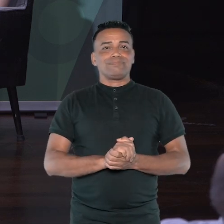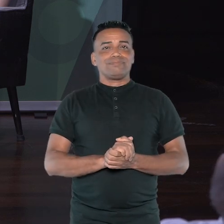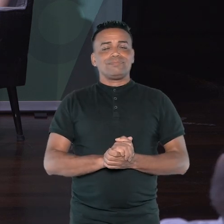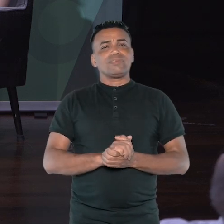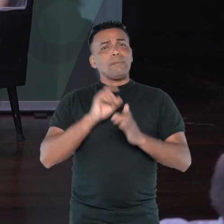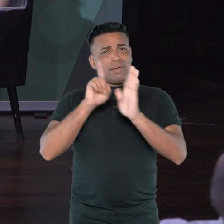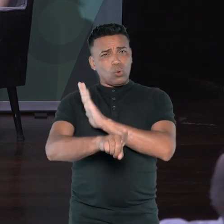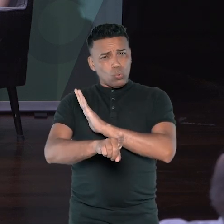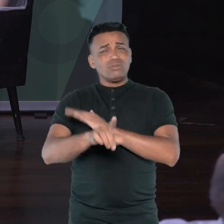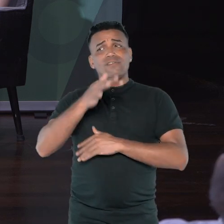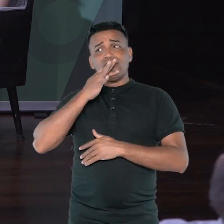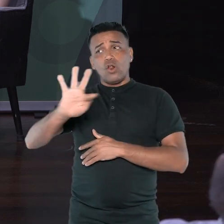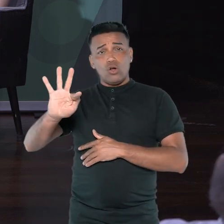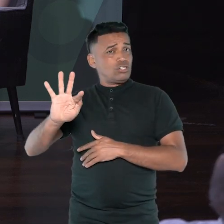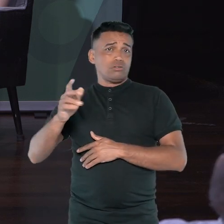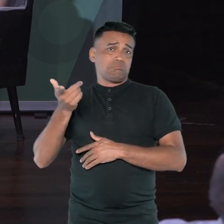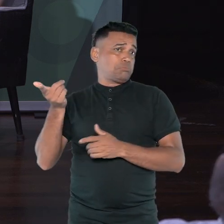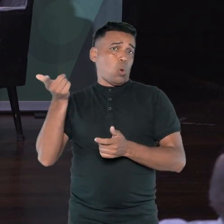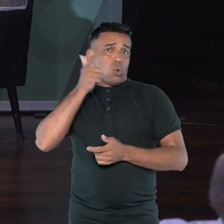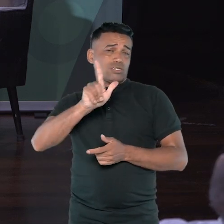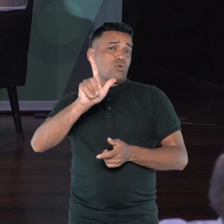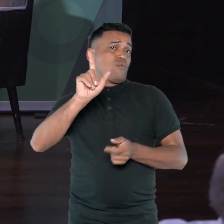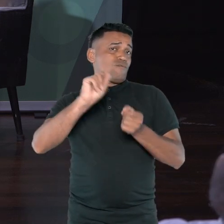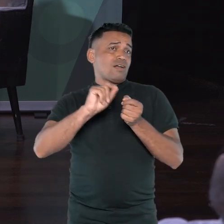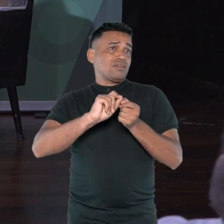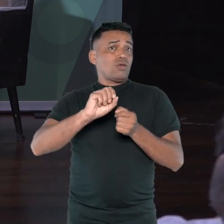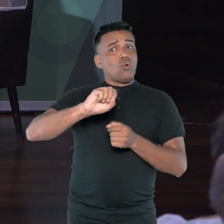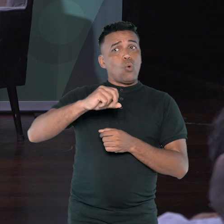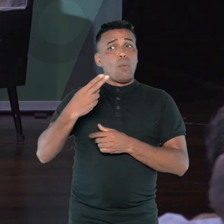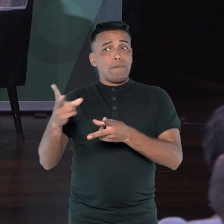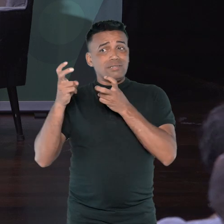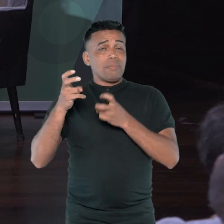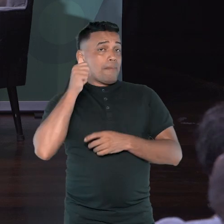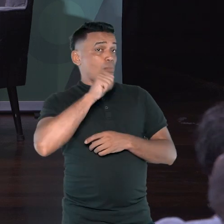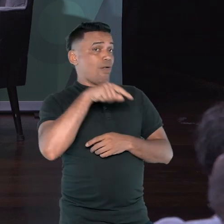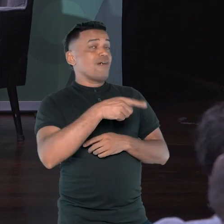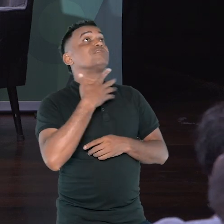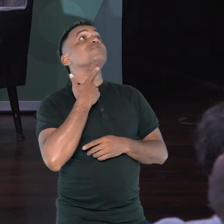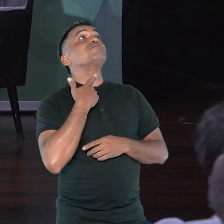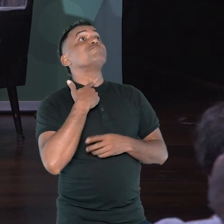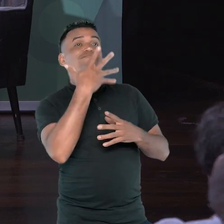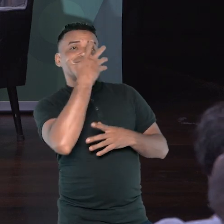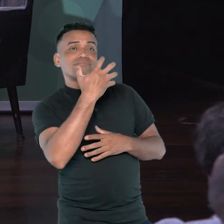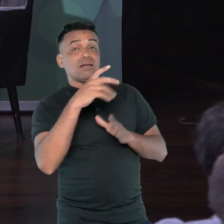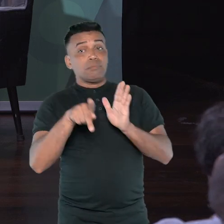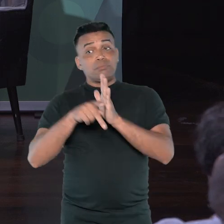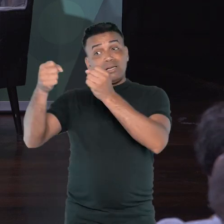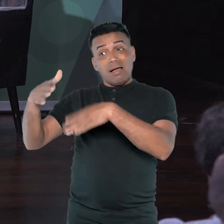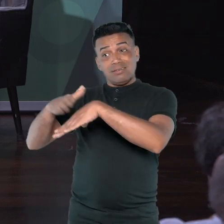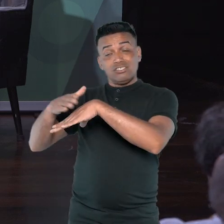a pergunta que Freud não foi capaz de fazer ou de escutar sobre o desejo das mulheres diz mais sobre ele do que sobre